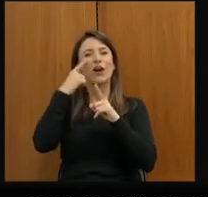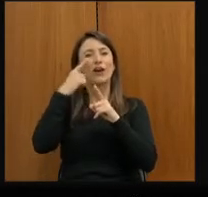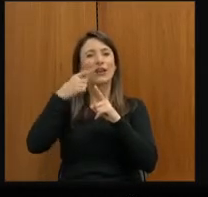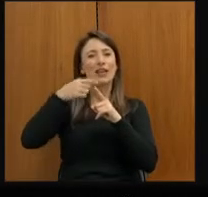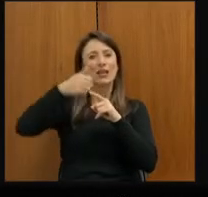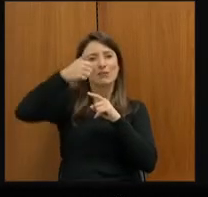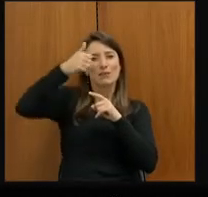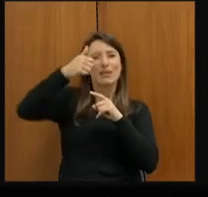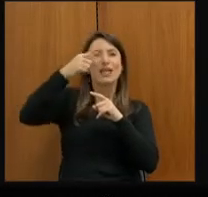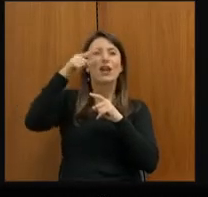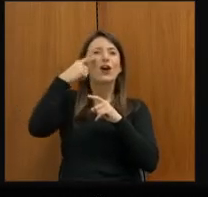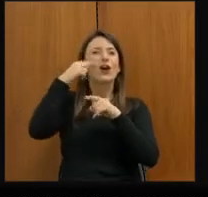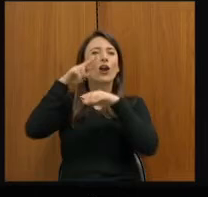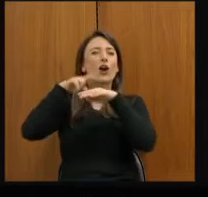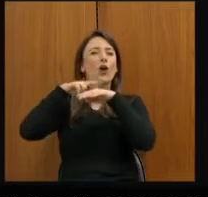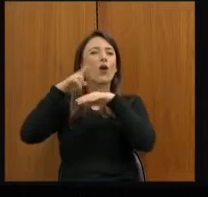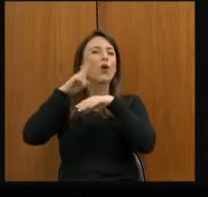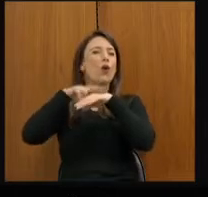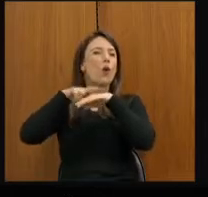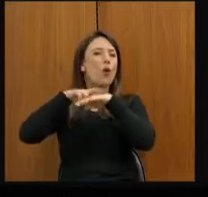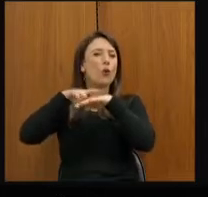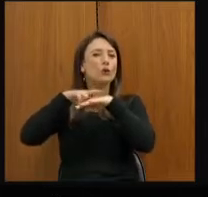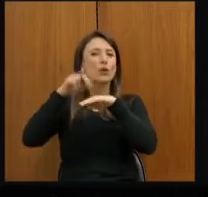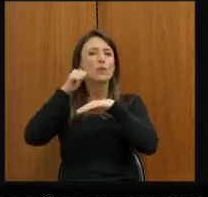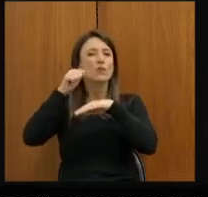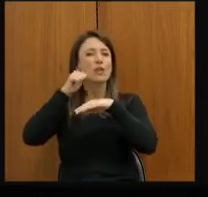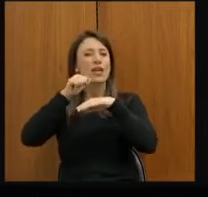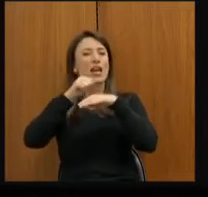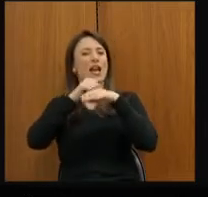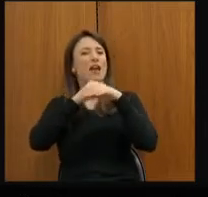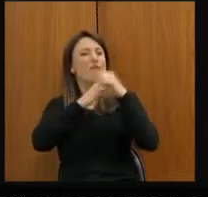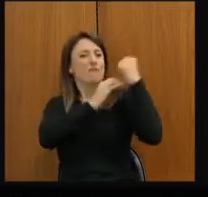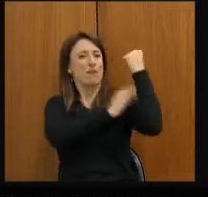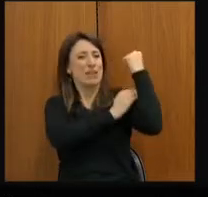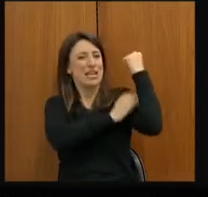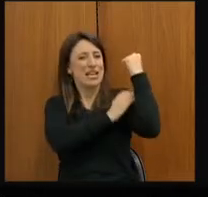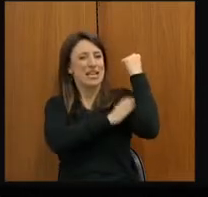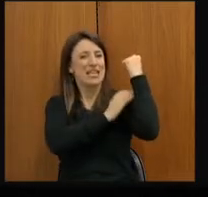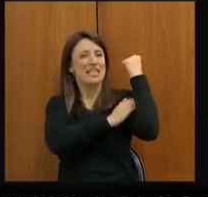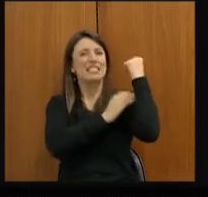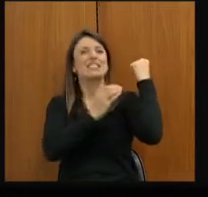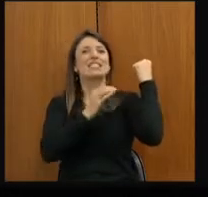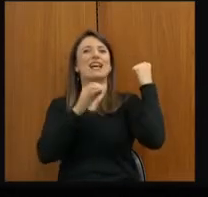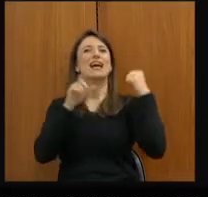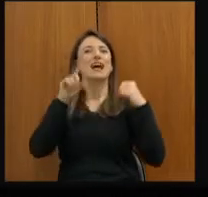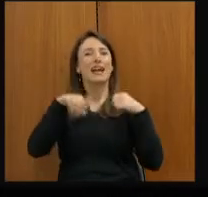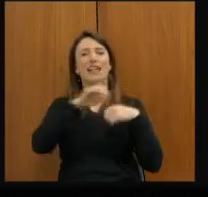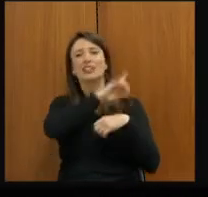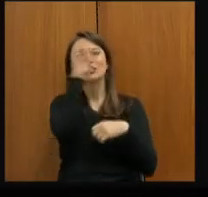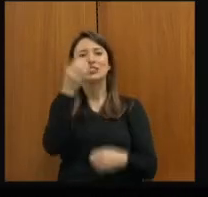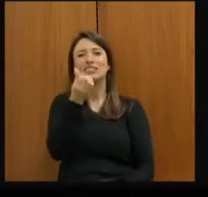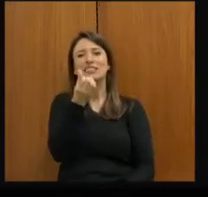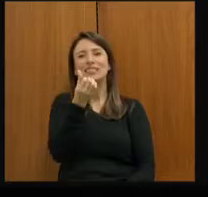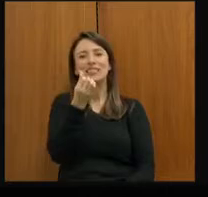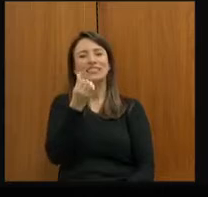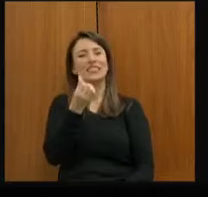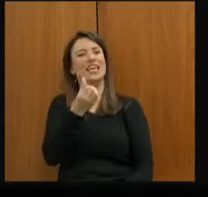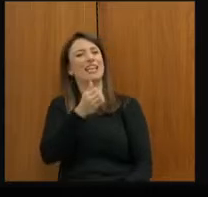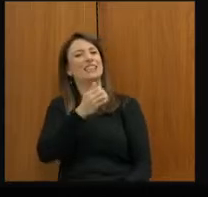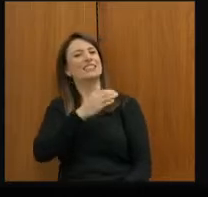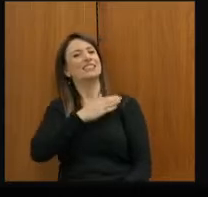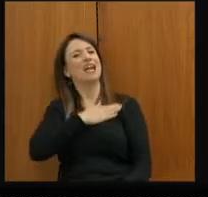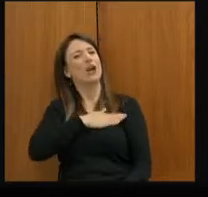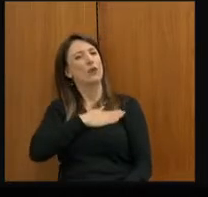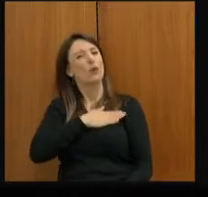grande feminista escritora brasileira Mary Del Priore será dia Dezesseis de agosto as